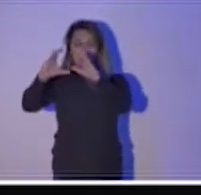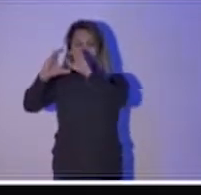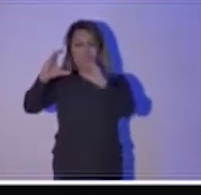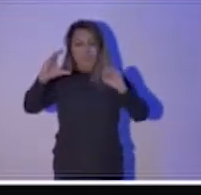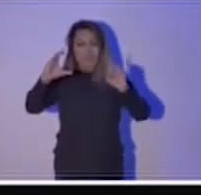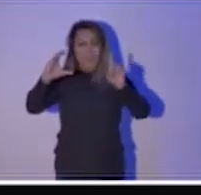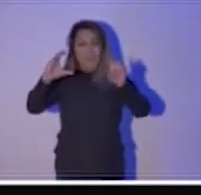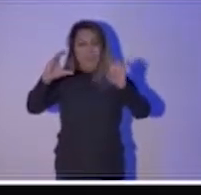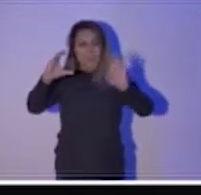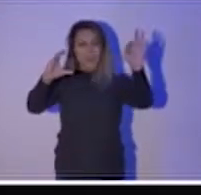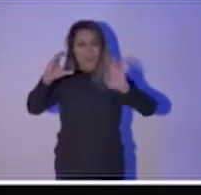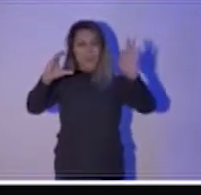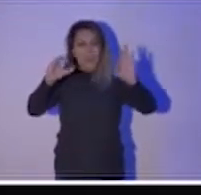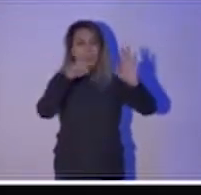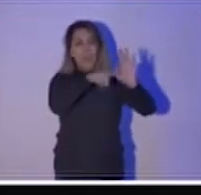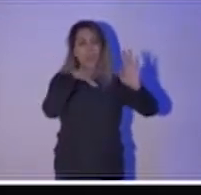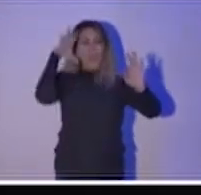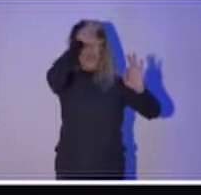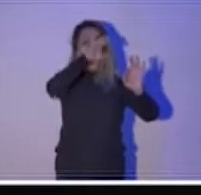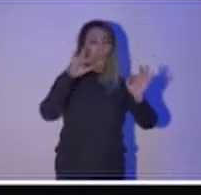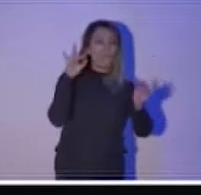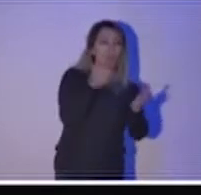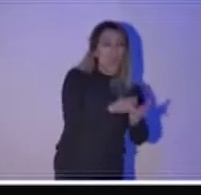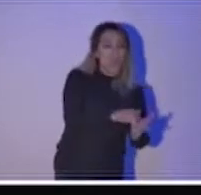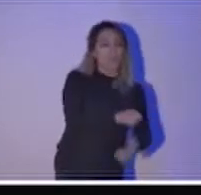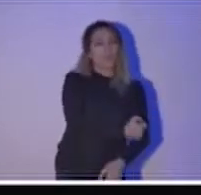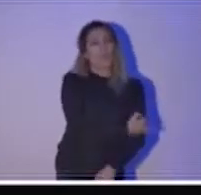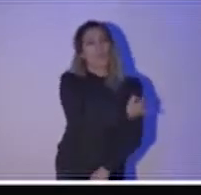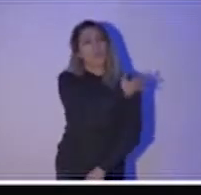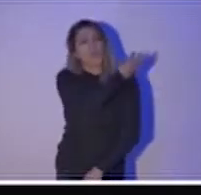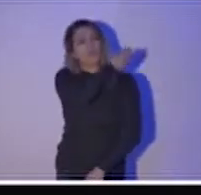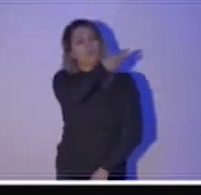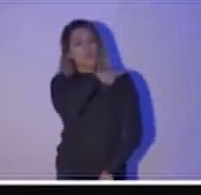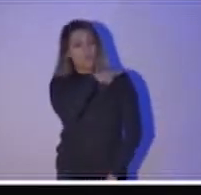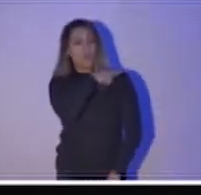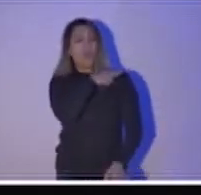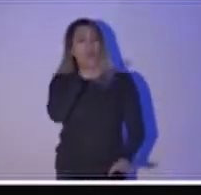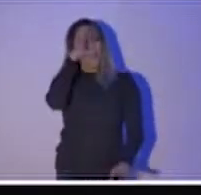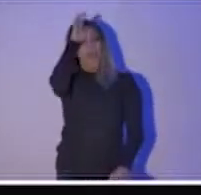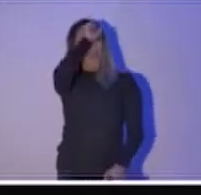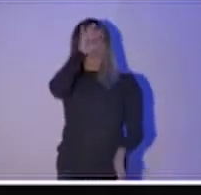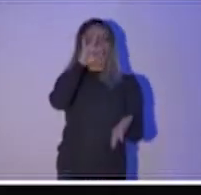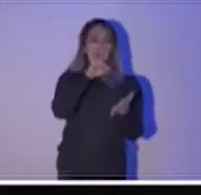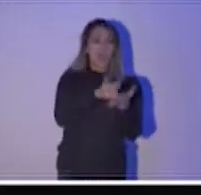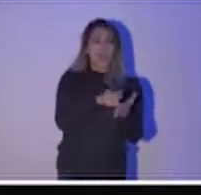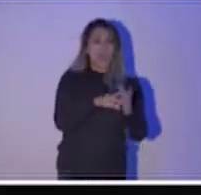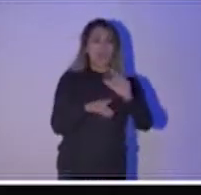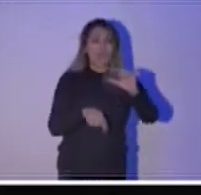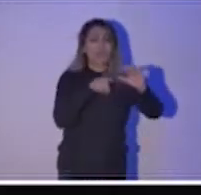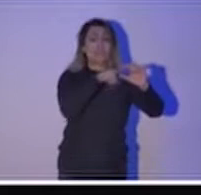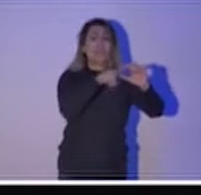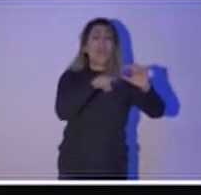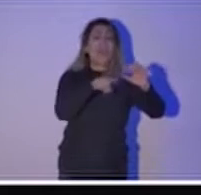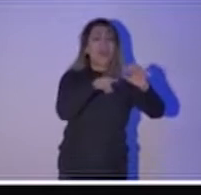aquilo que deveria saber ao final deste tempo de escola. Se tem uma